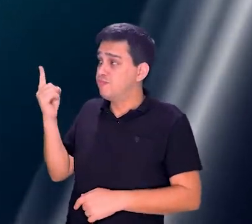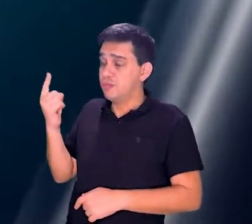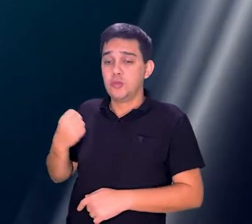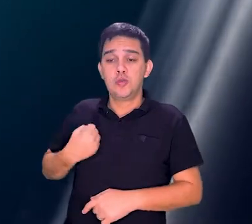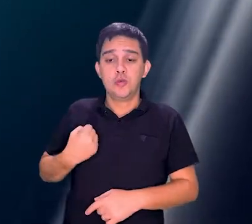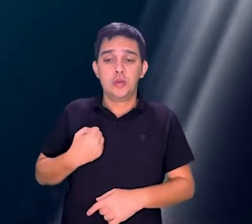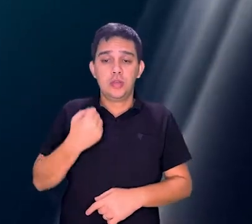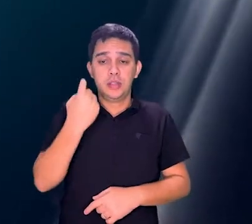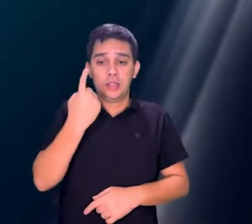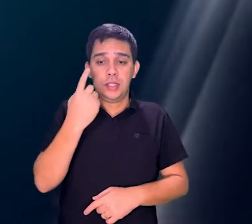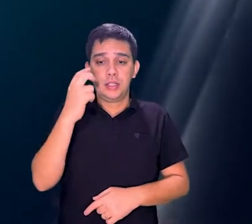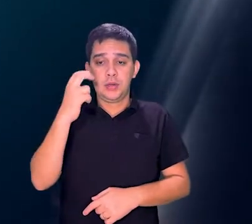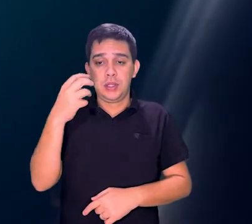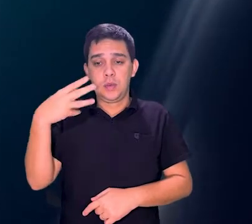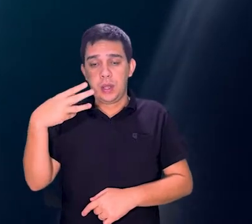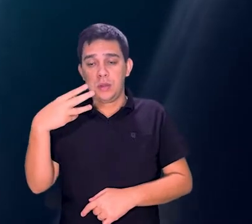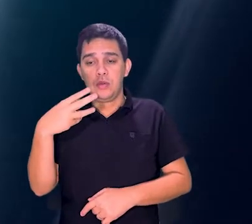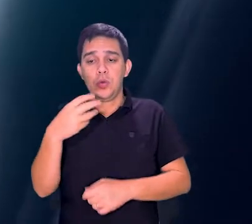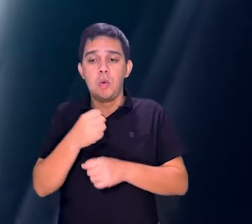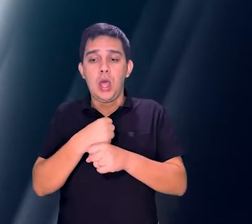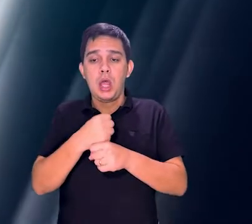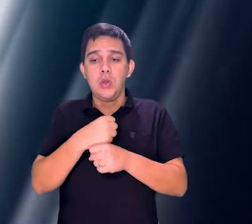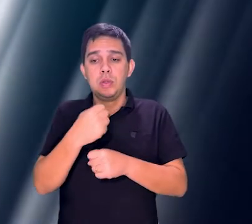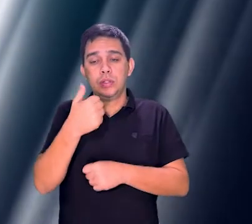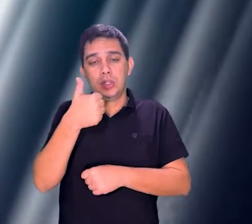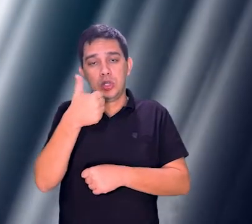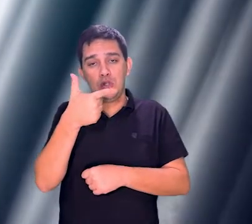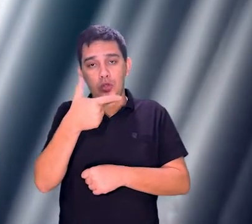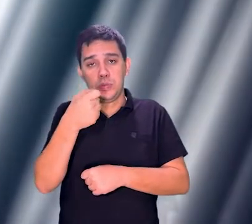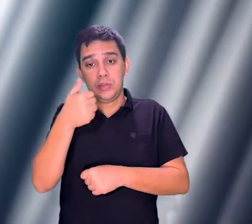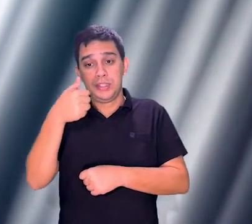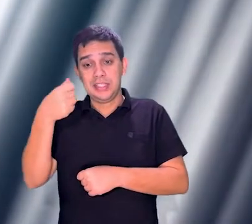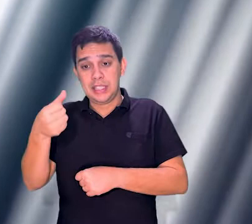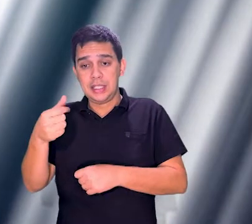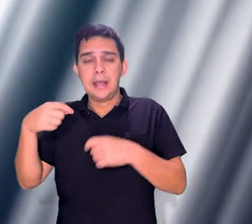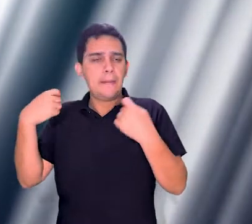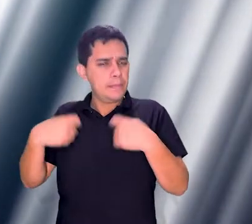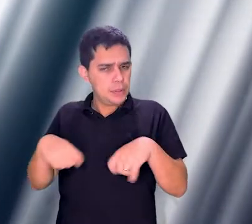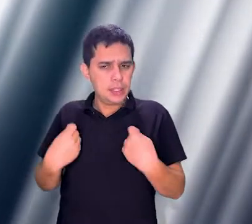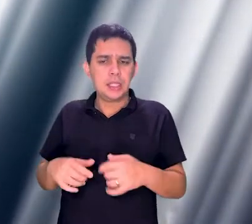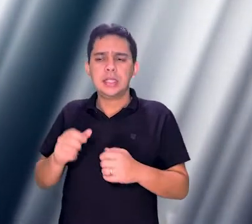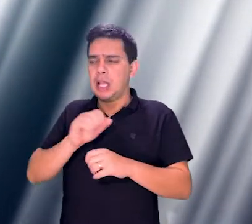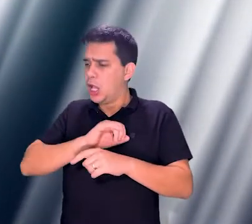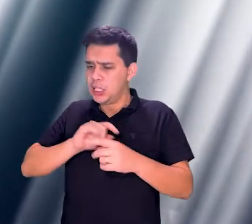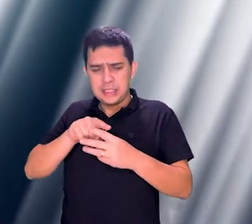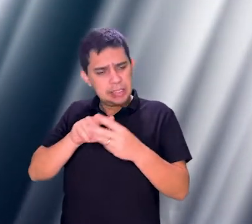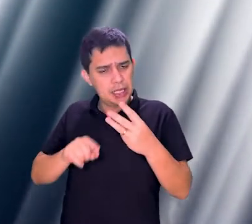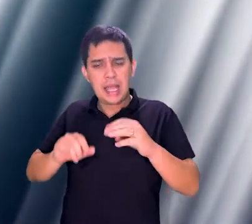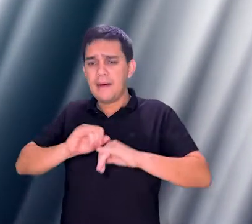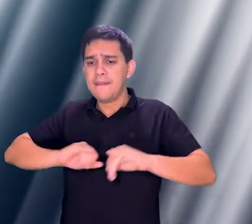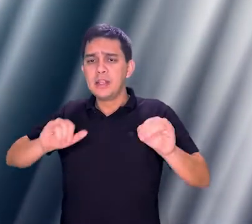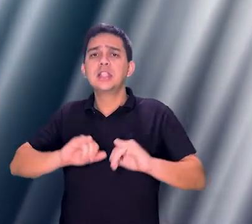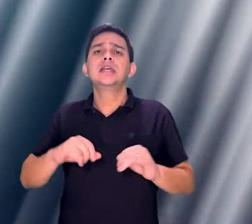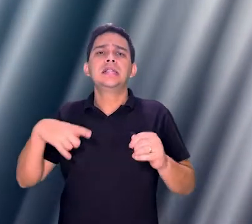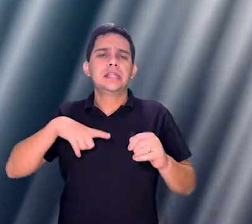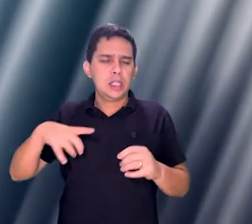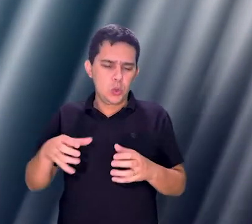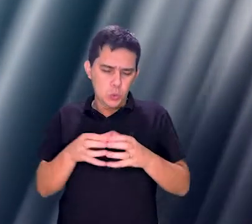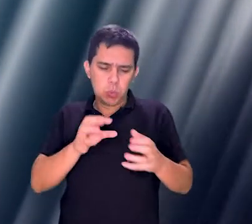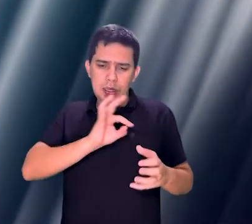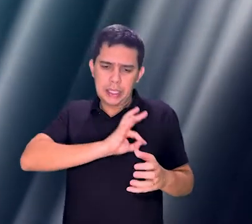de 2016, que prevê também a obrigatoriedade do membro do Ministério Público, juntamente com suas equipes